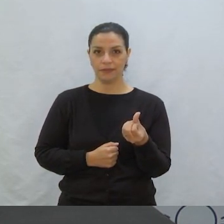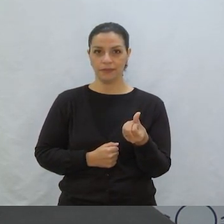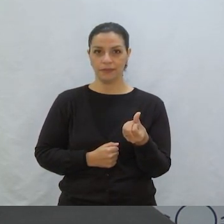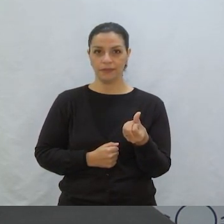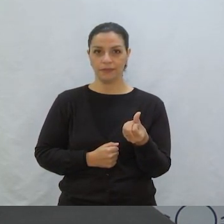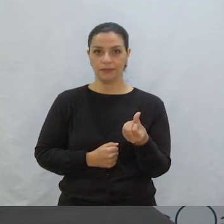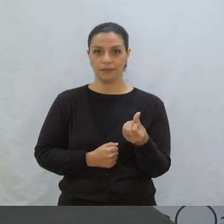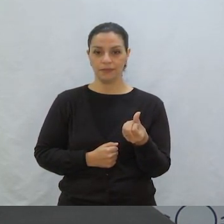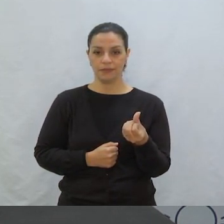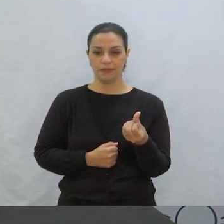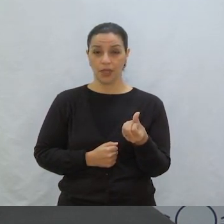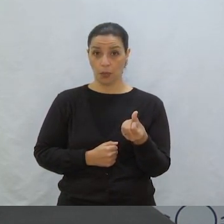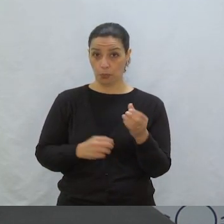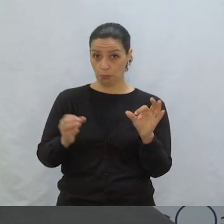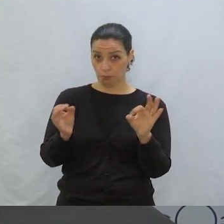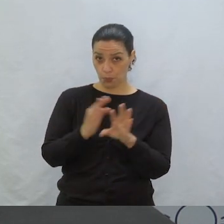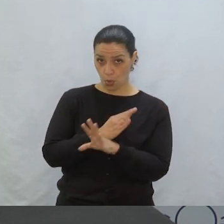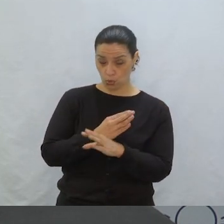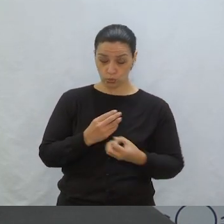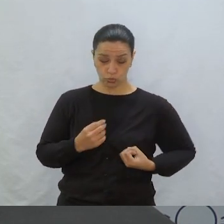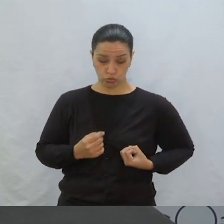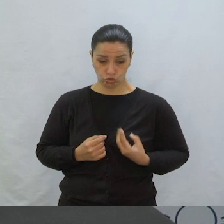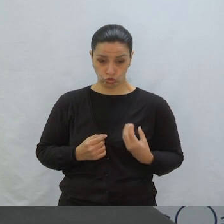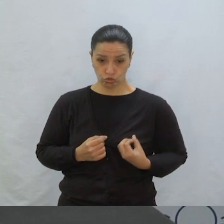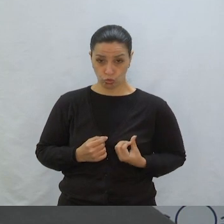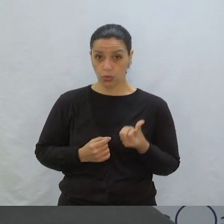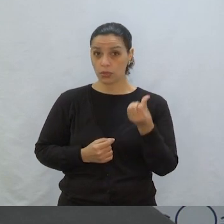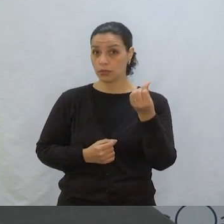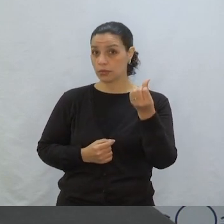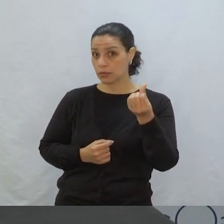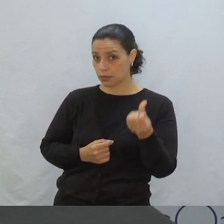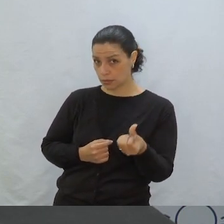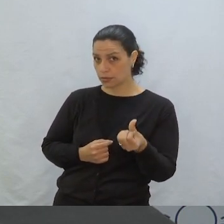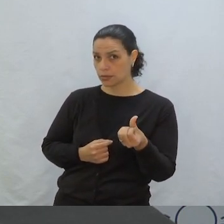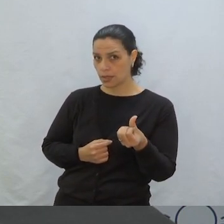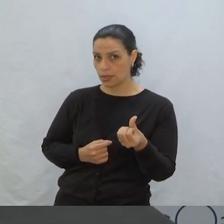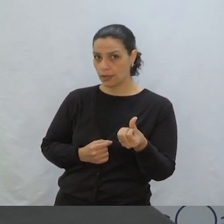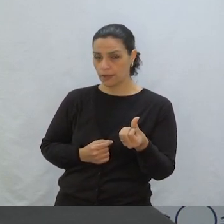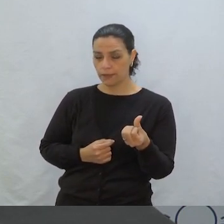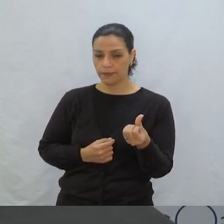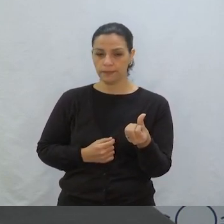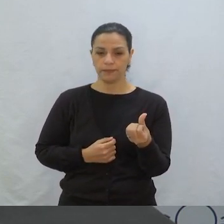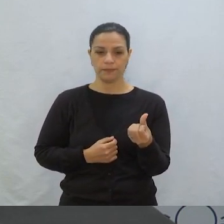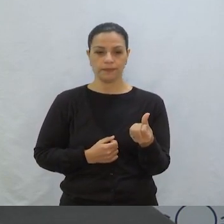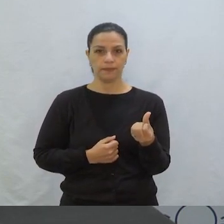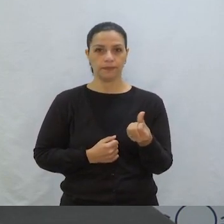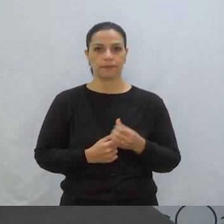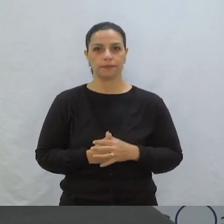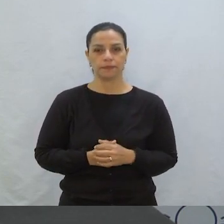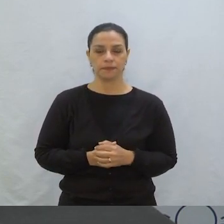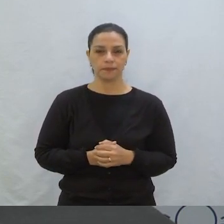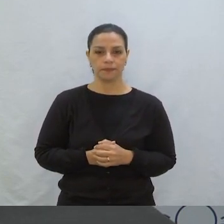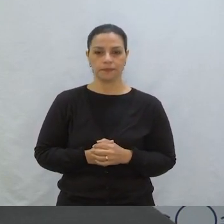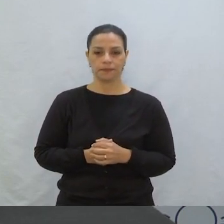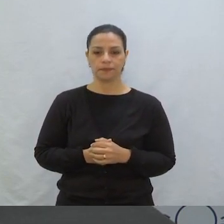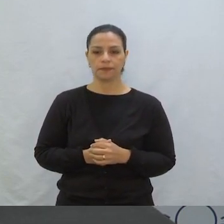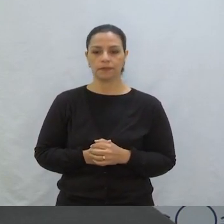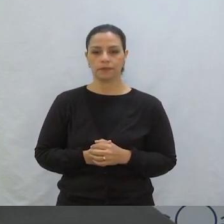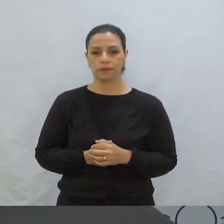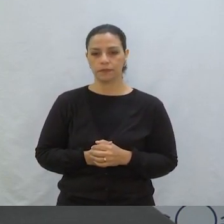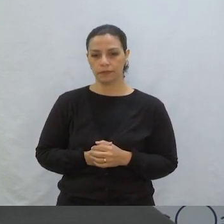1, 2, 3, 4, 5, 6. E separe da sua ficha numérica qual o número mesmo? O número